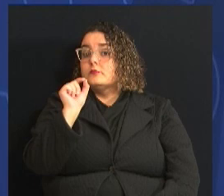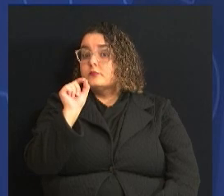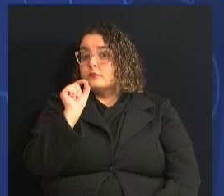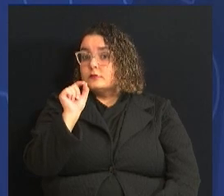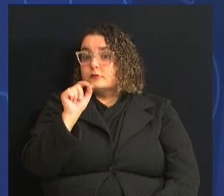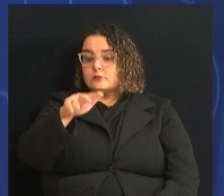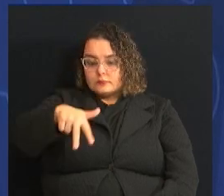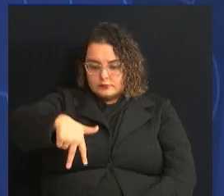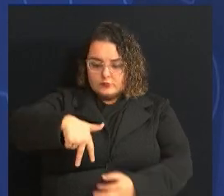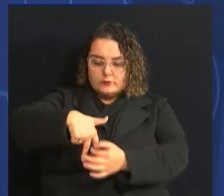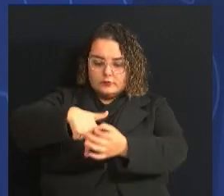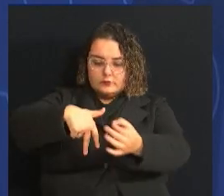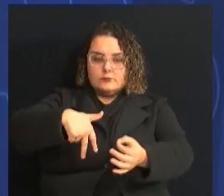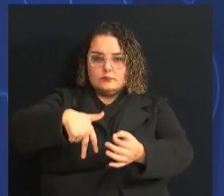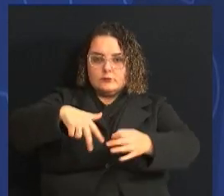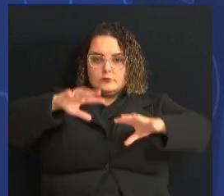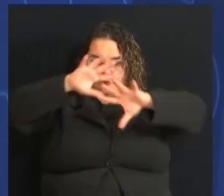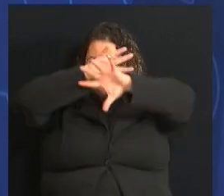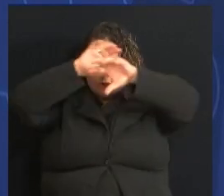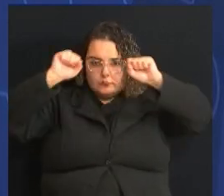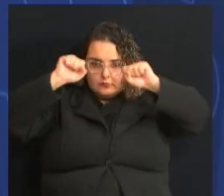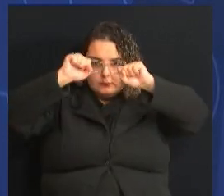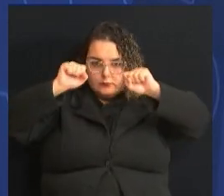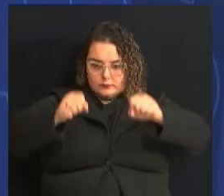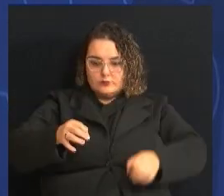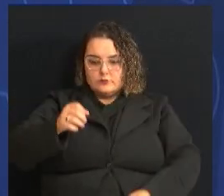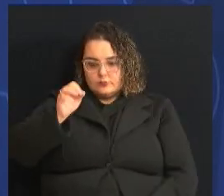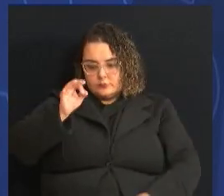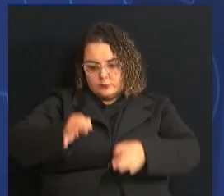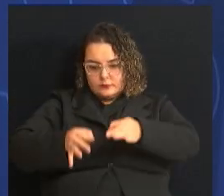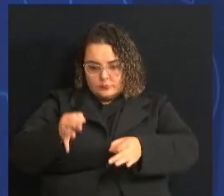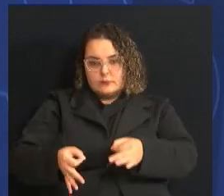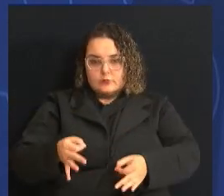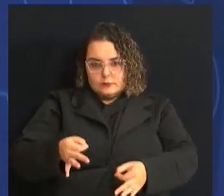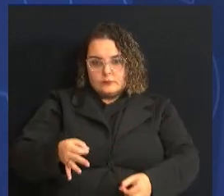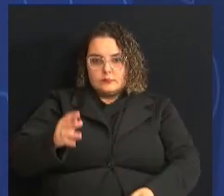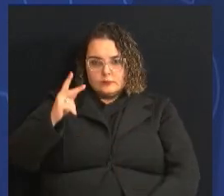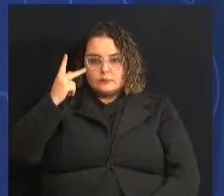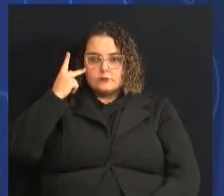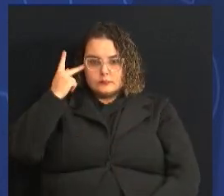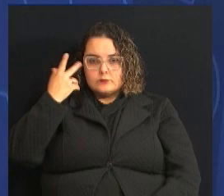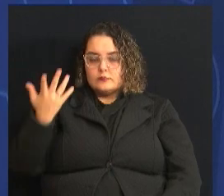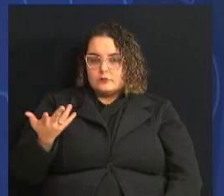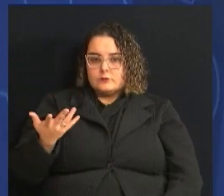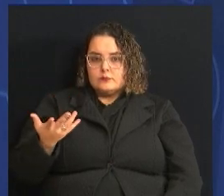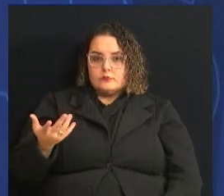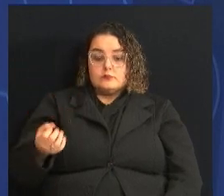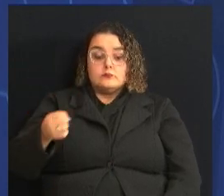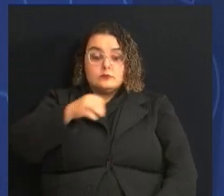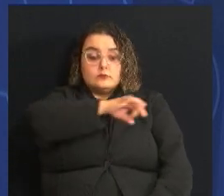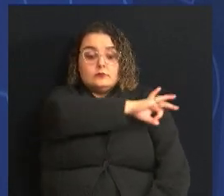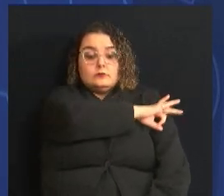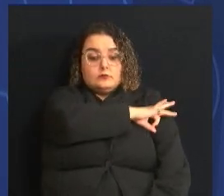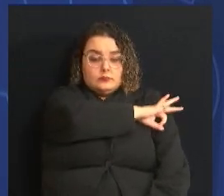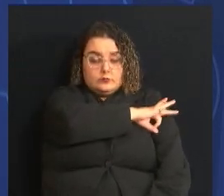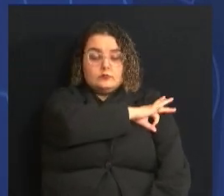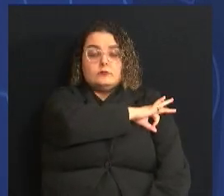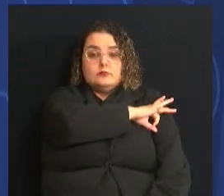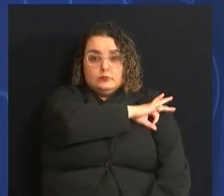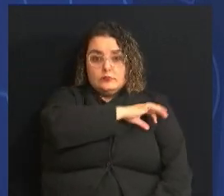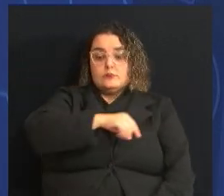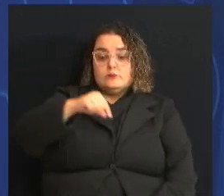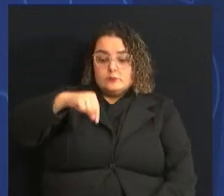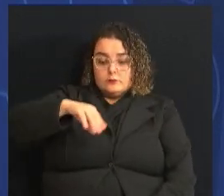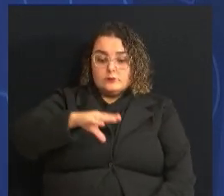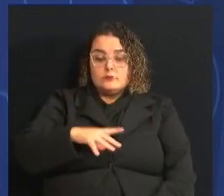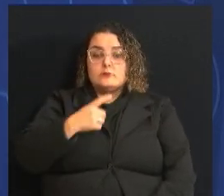emitido pelo Tribunal de Contas do Estado de São Paulo referente às contas da Prefeitura Municipal de Campinas do exercício